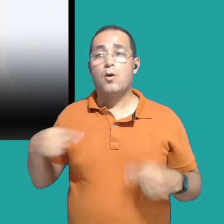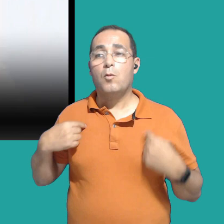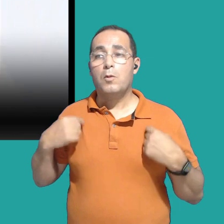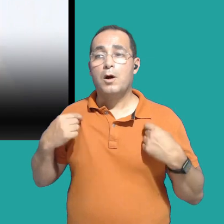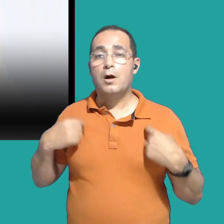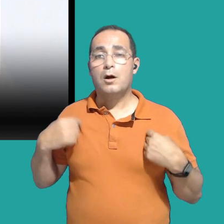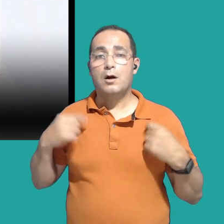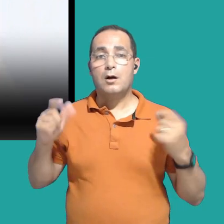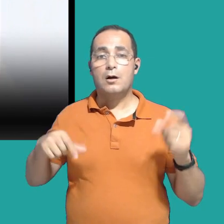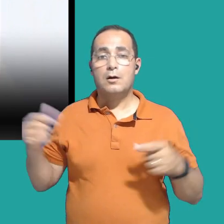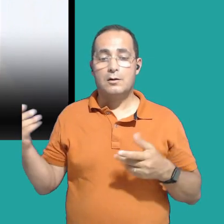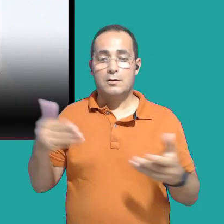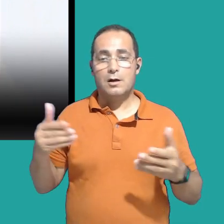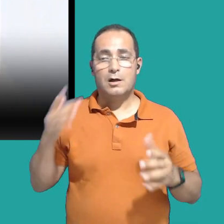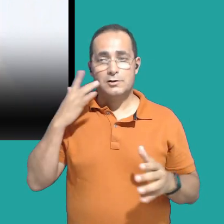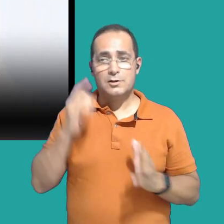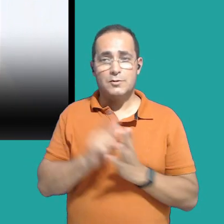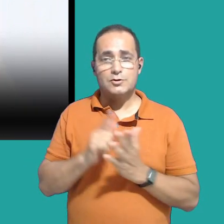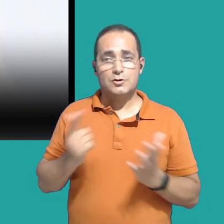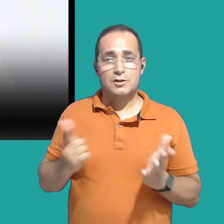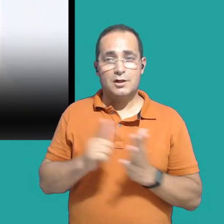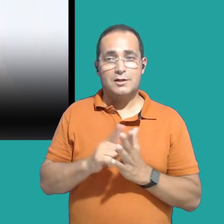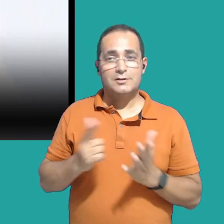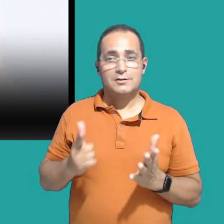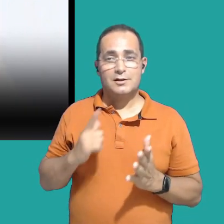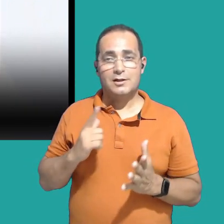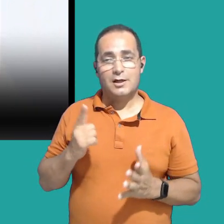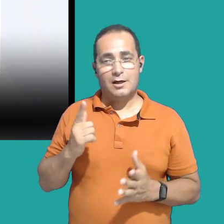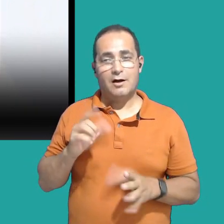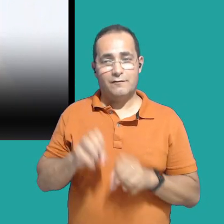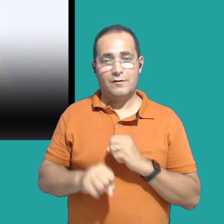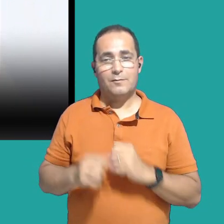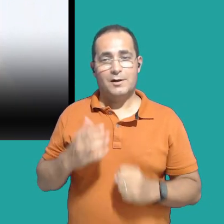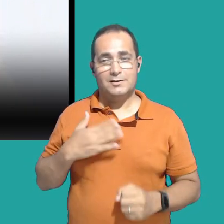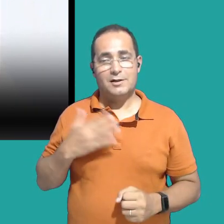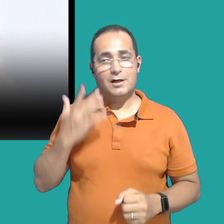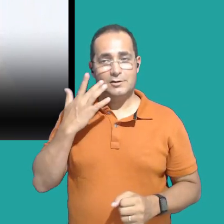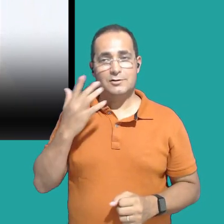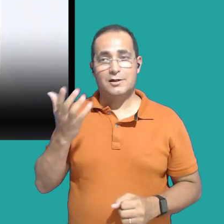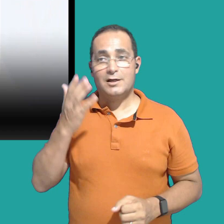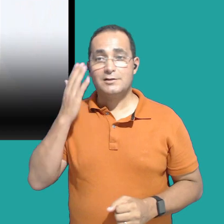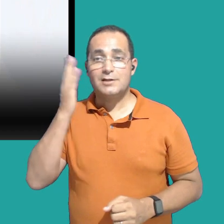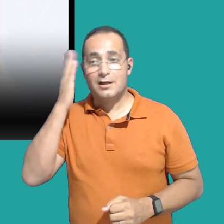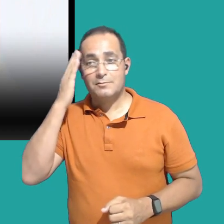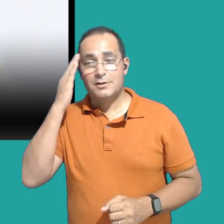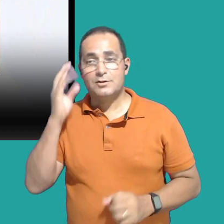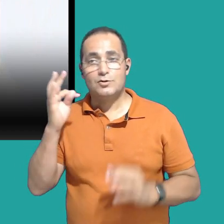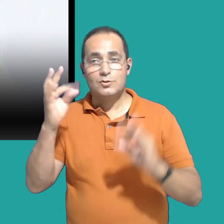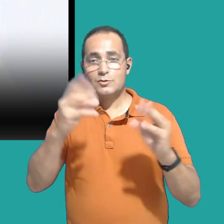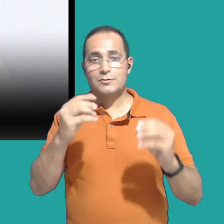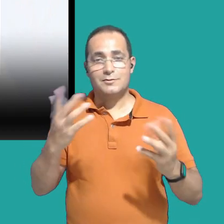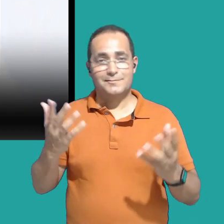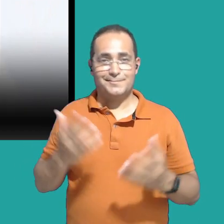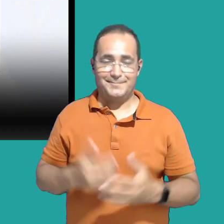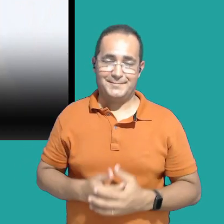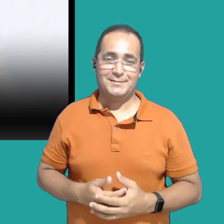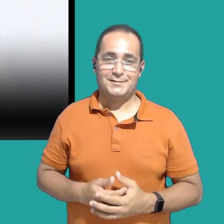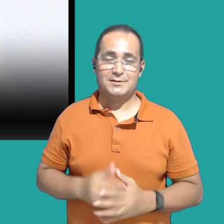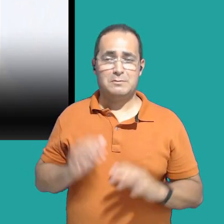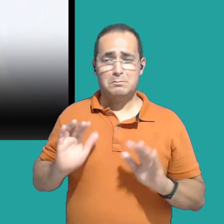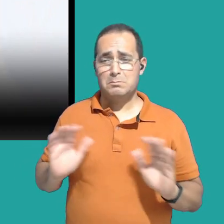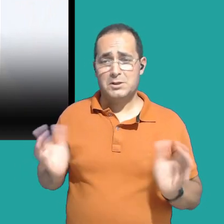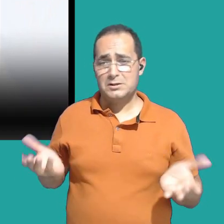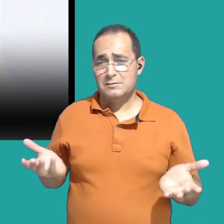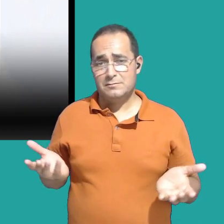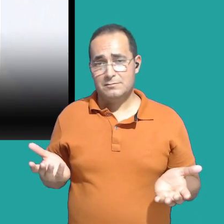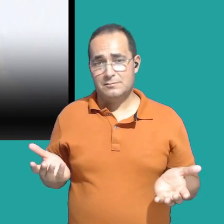que tá a comida? Como é que as pessoas estão vestidas? Acho que é porque eu sou jornalista, né? Eu acho que jornalista é assim mesmo, né? É verdade. Fica querendo saber de tudo